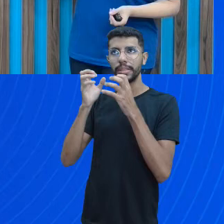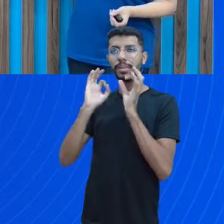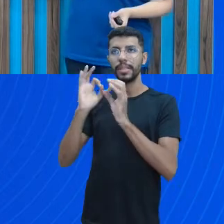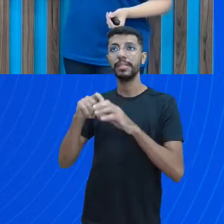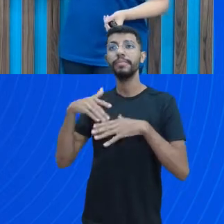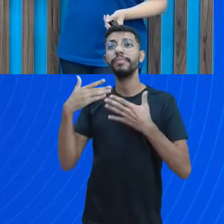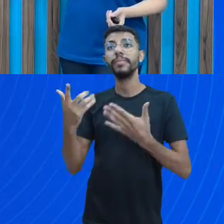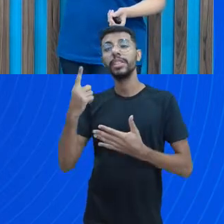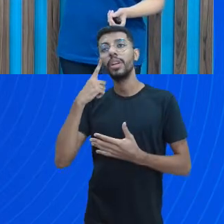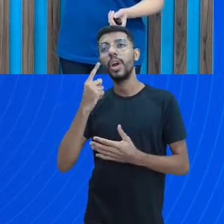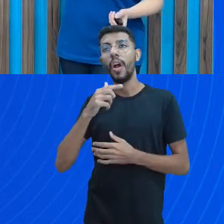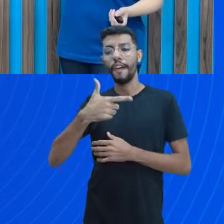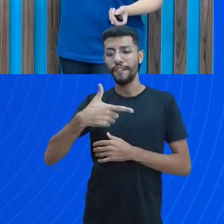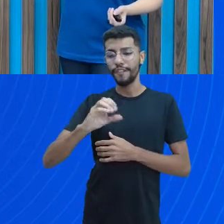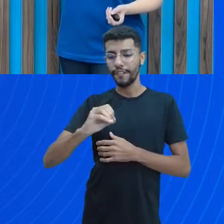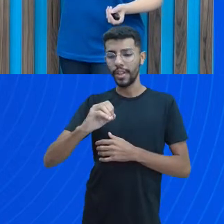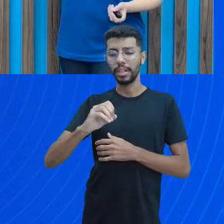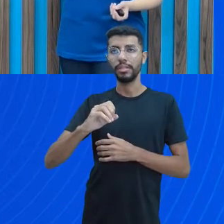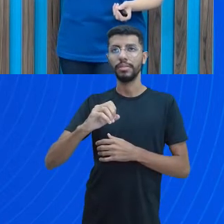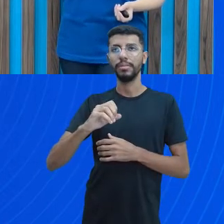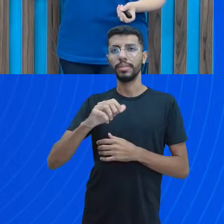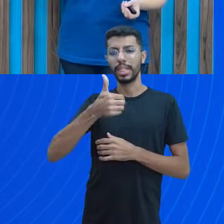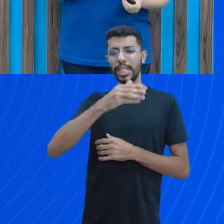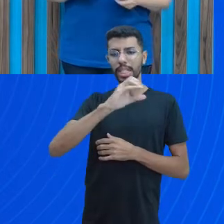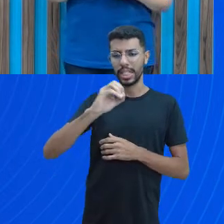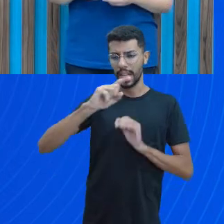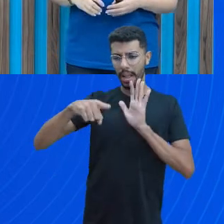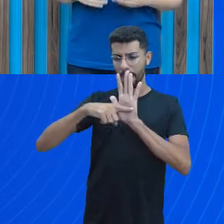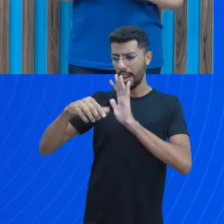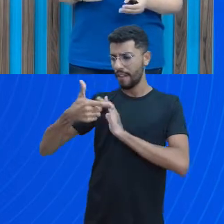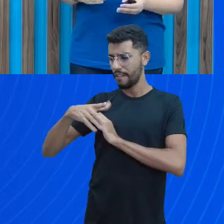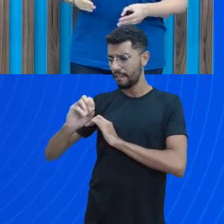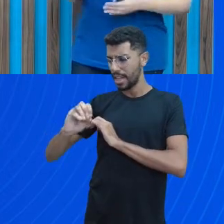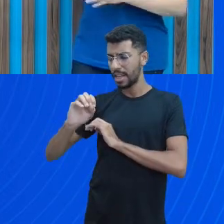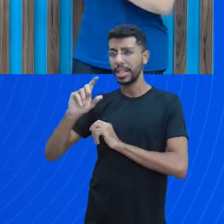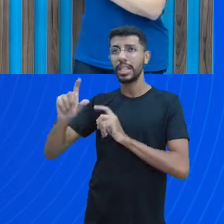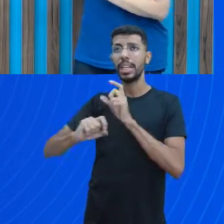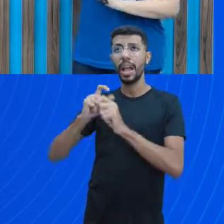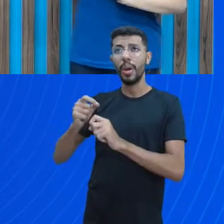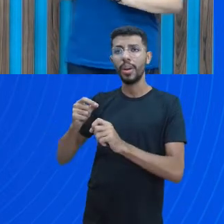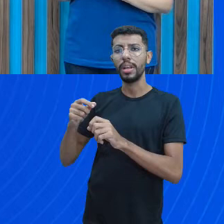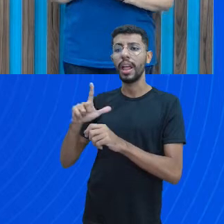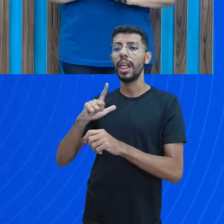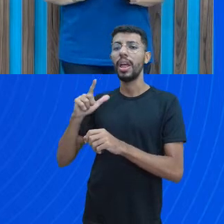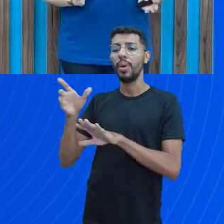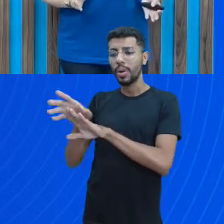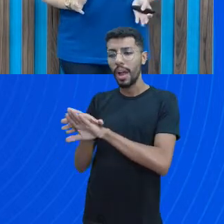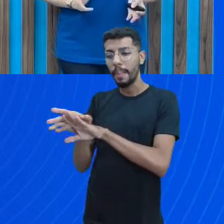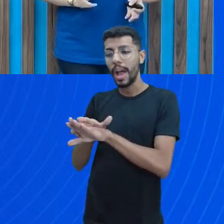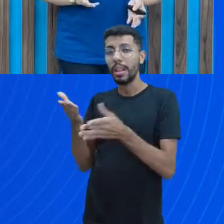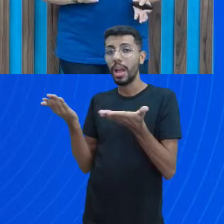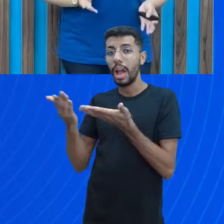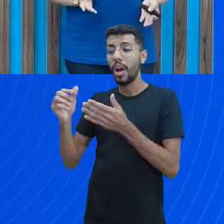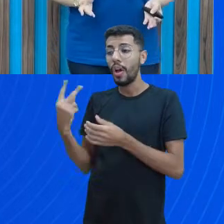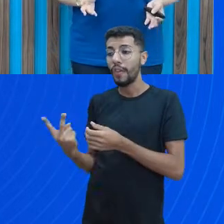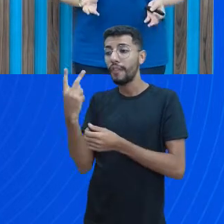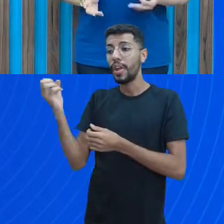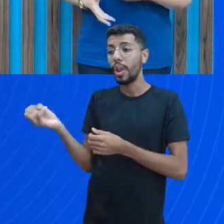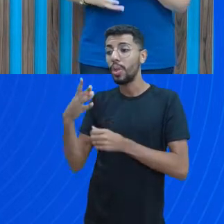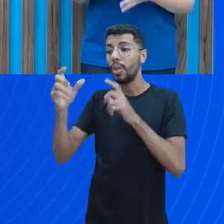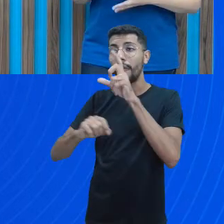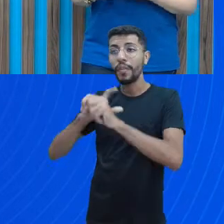tirando 20 do 100, a gente fica que esse tênis tem um preço novo de R$80. Até então, nenhuma